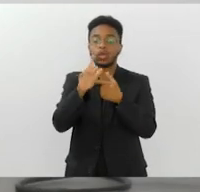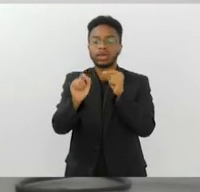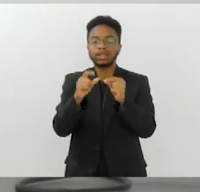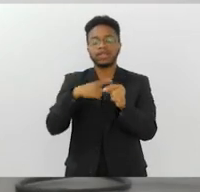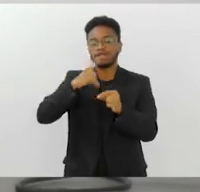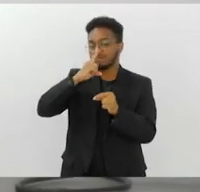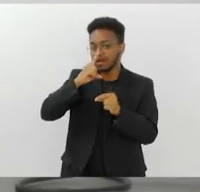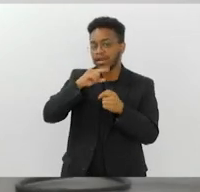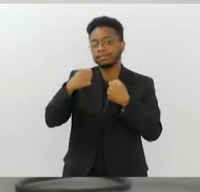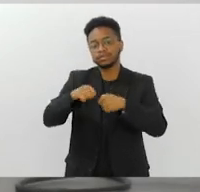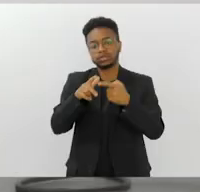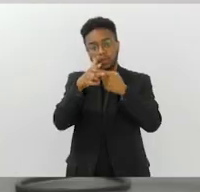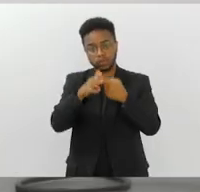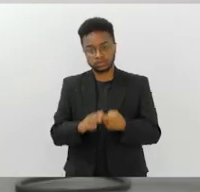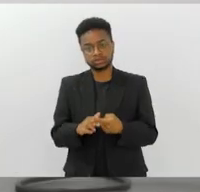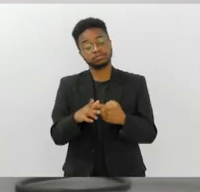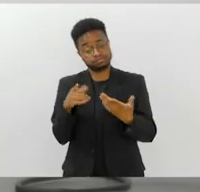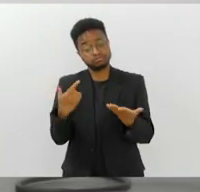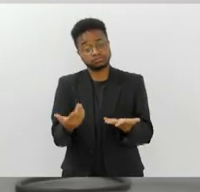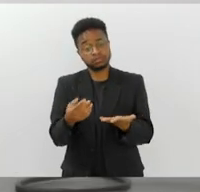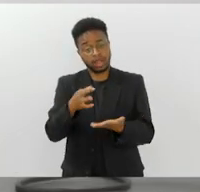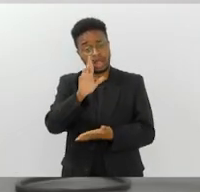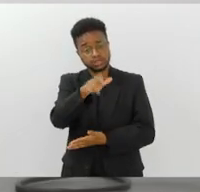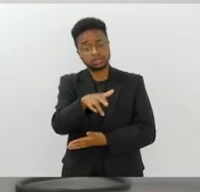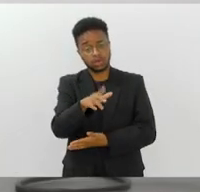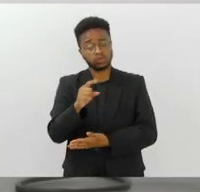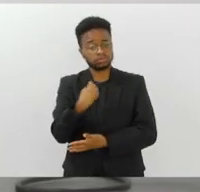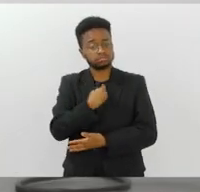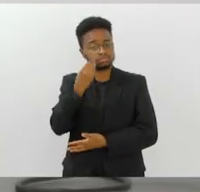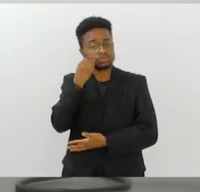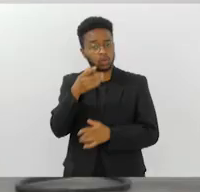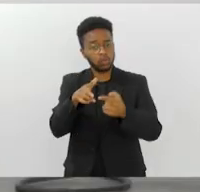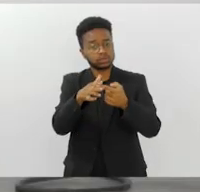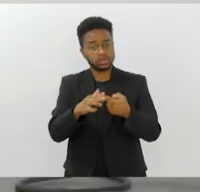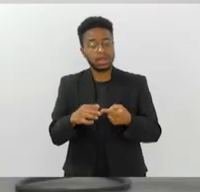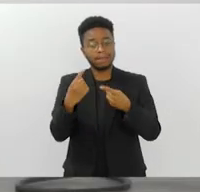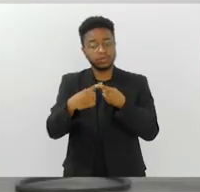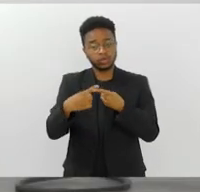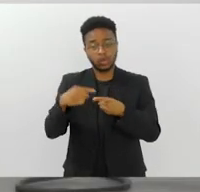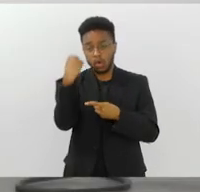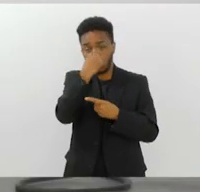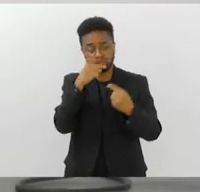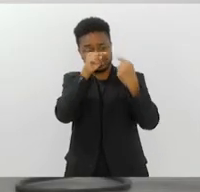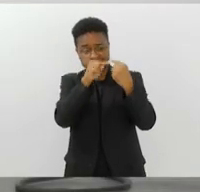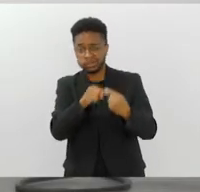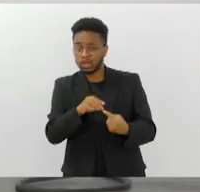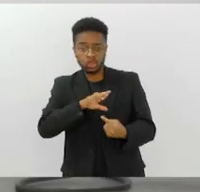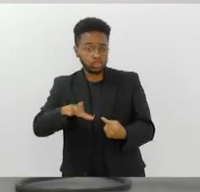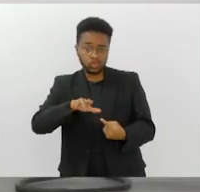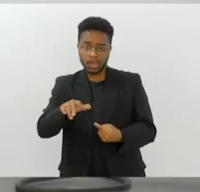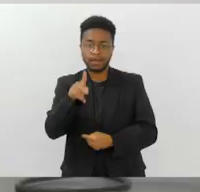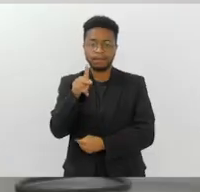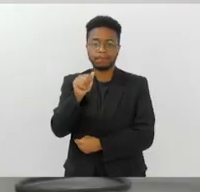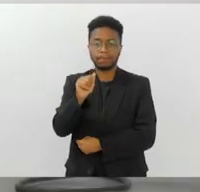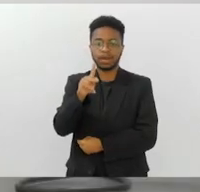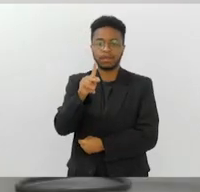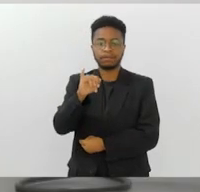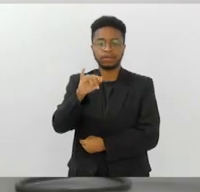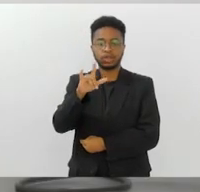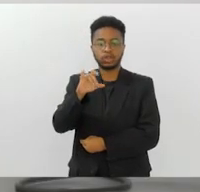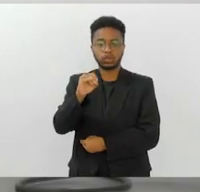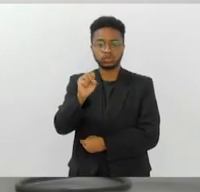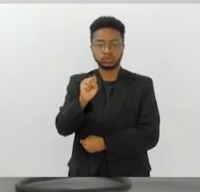consertado a gente vai consertar isso tem toda razão né reconhecimento facial não é papiloscopia foi uma